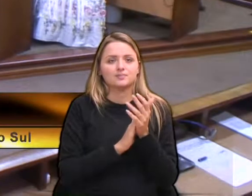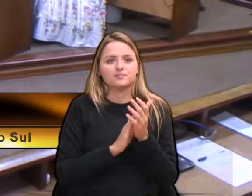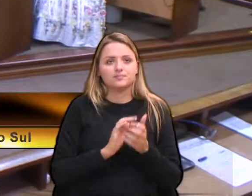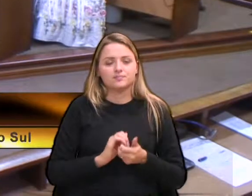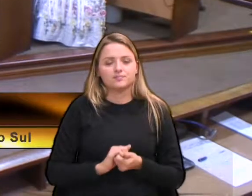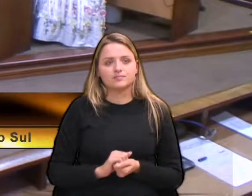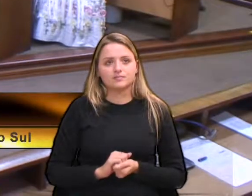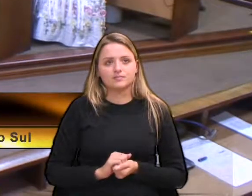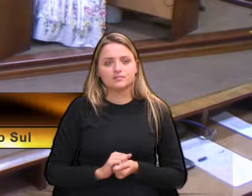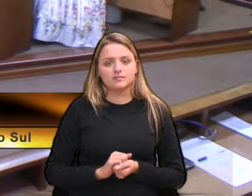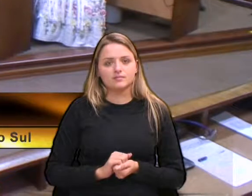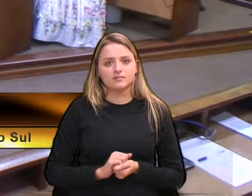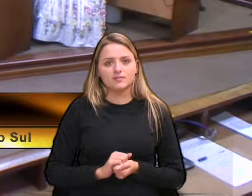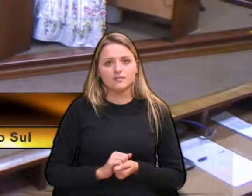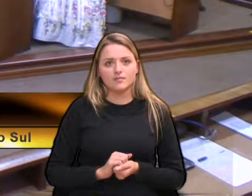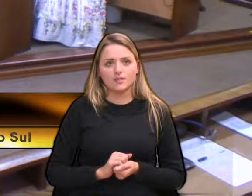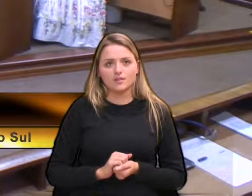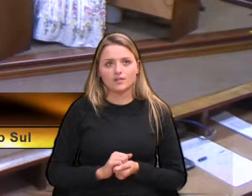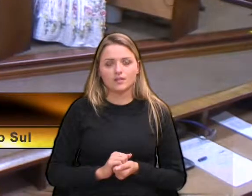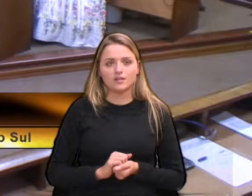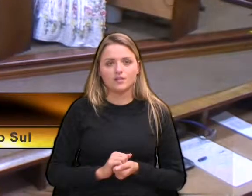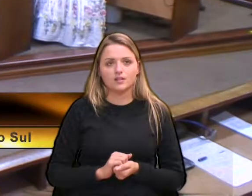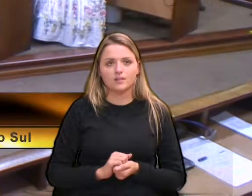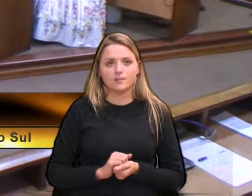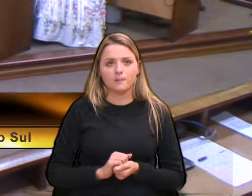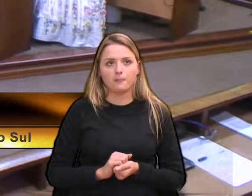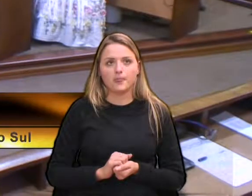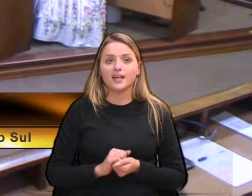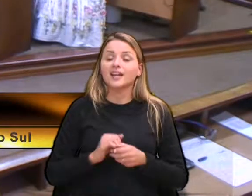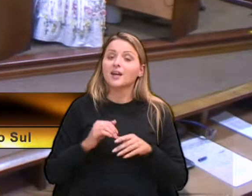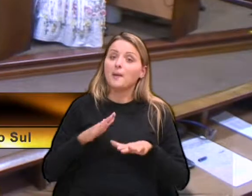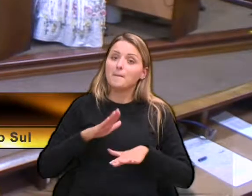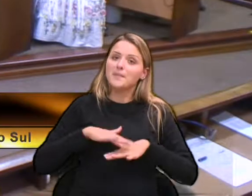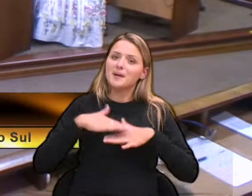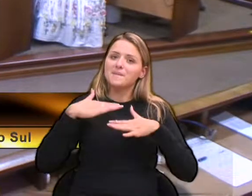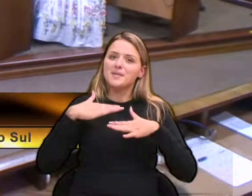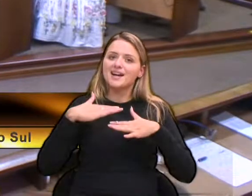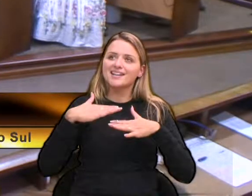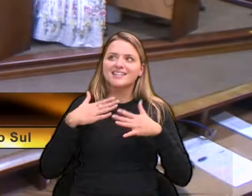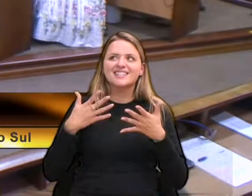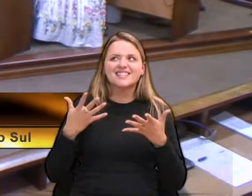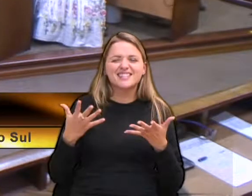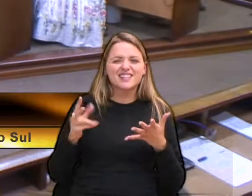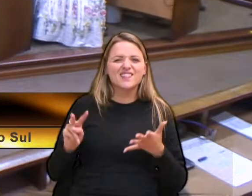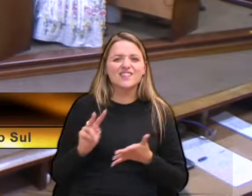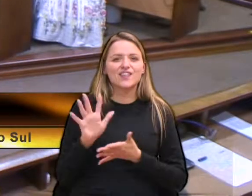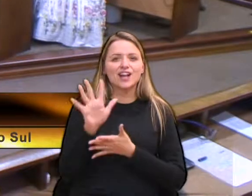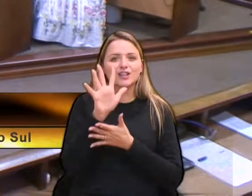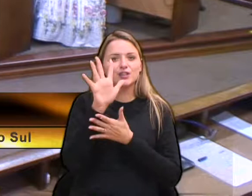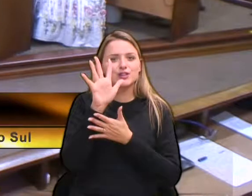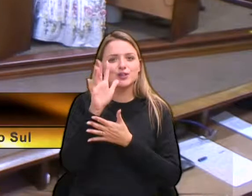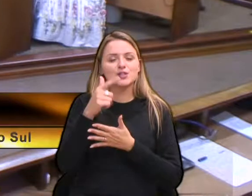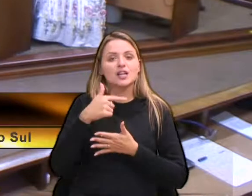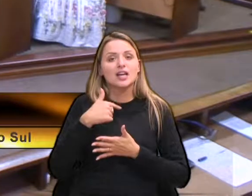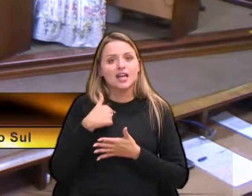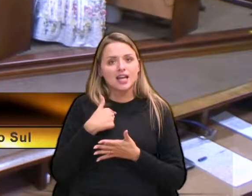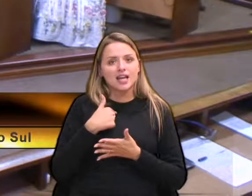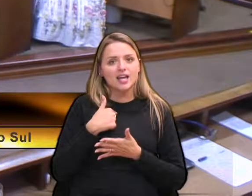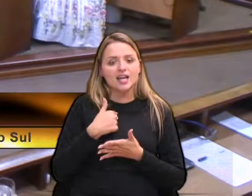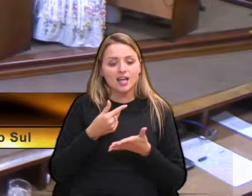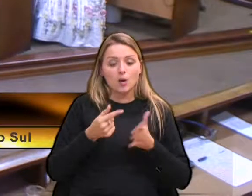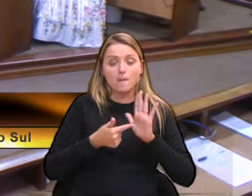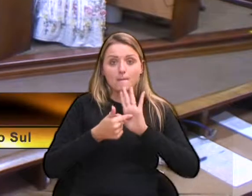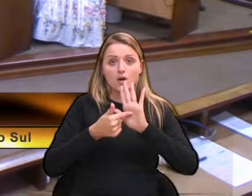Para enriquecer nosso discurso, trago aqui uma carta de Miguel